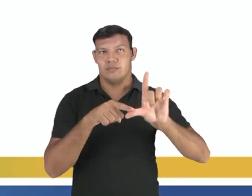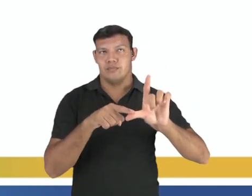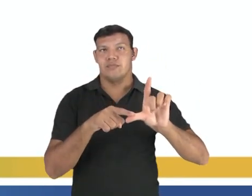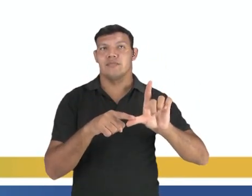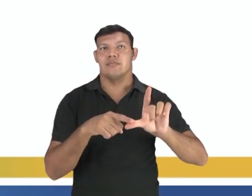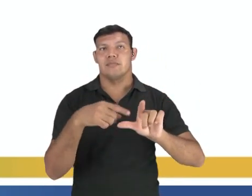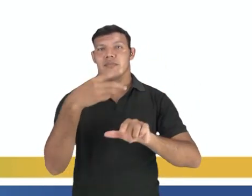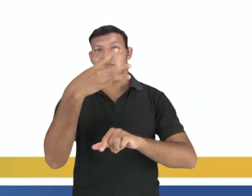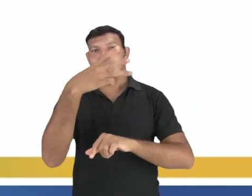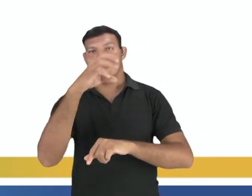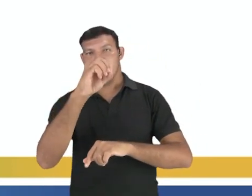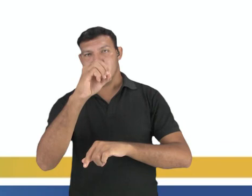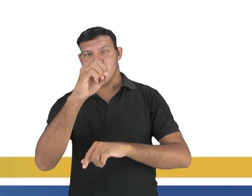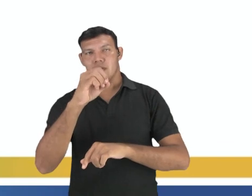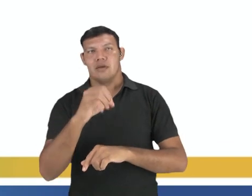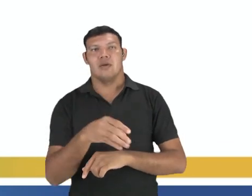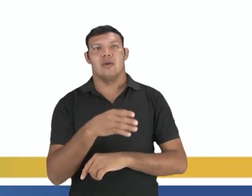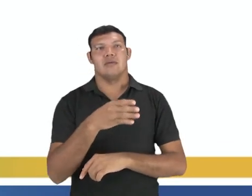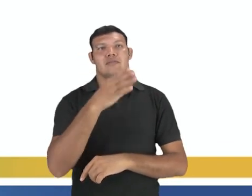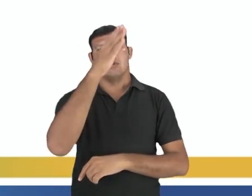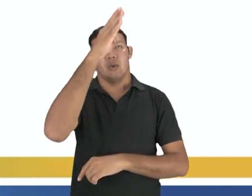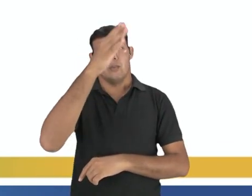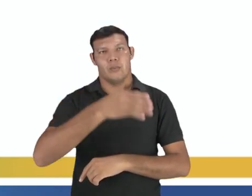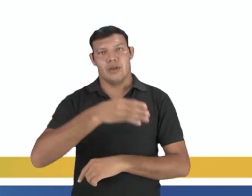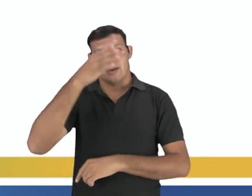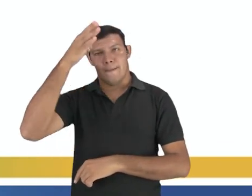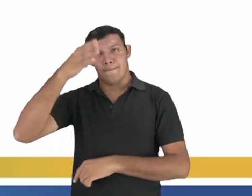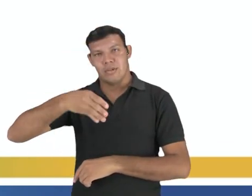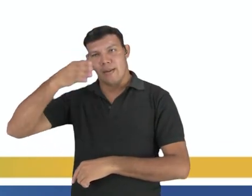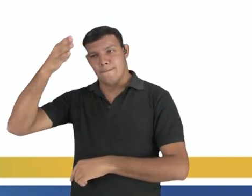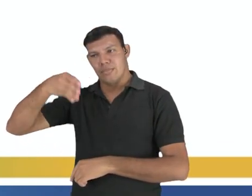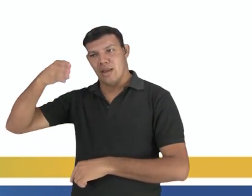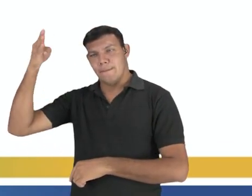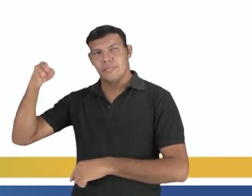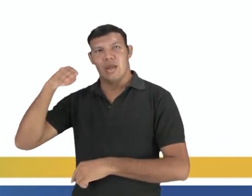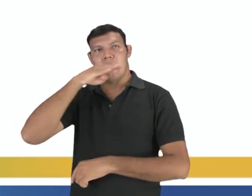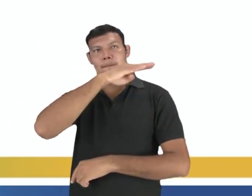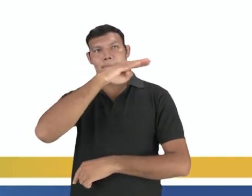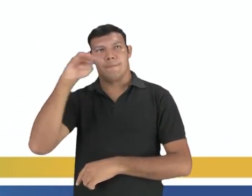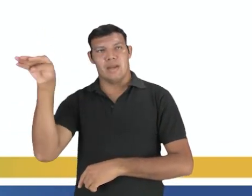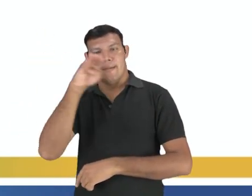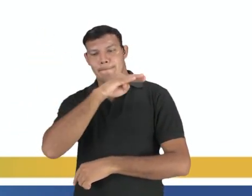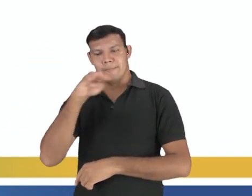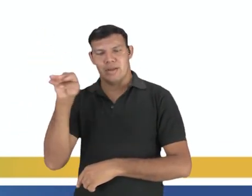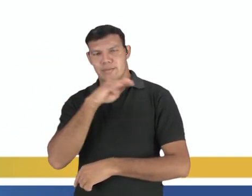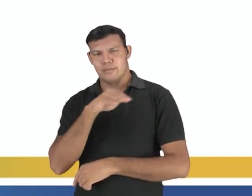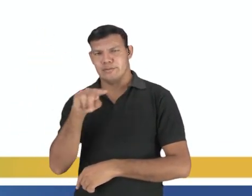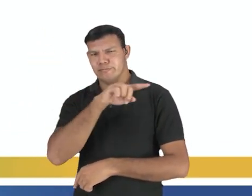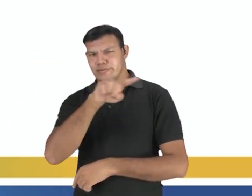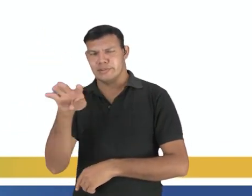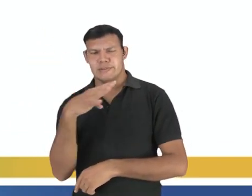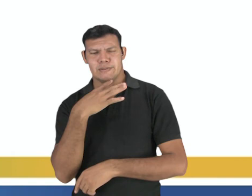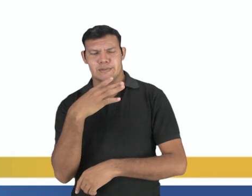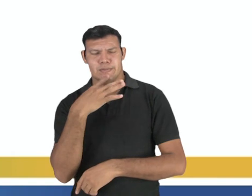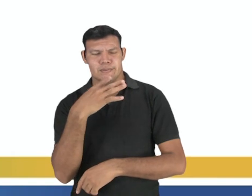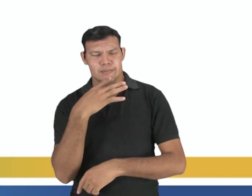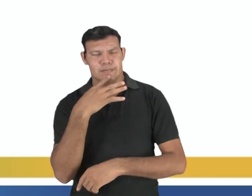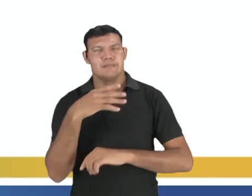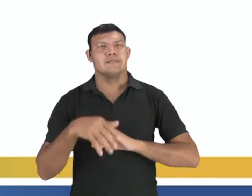seno, cosseno e tangente. E essa tabela ela é muito conhecida por vocês, tá? O ângulo